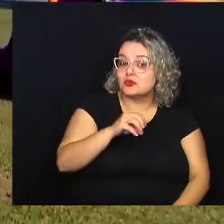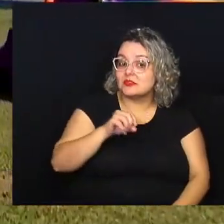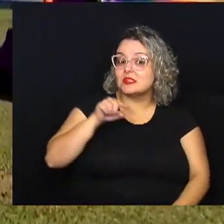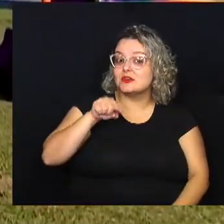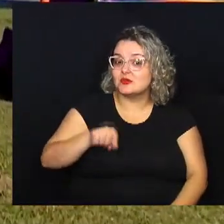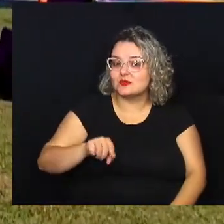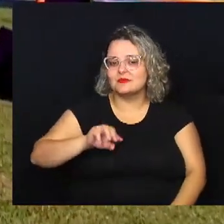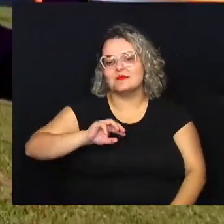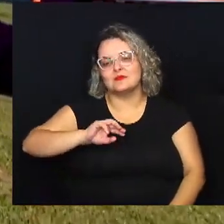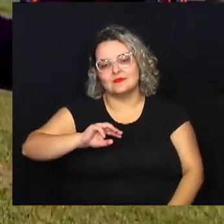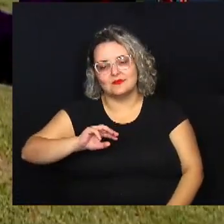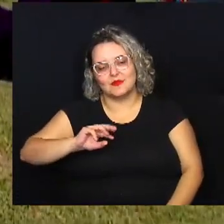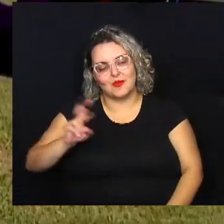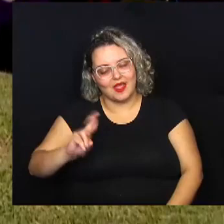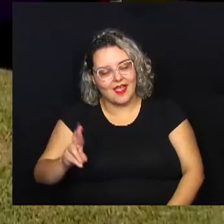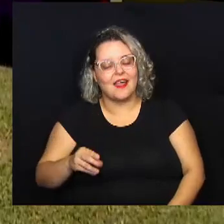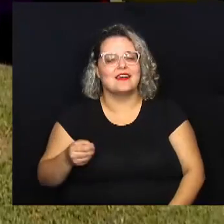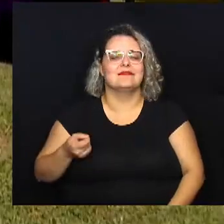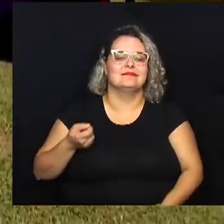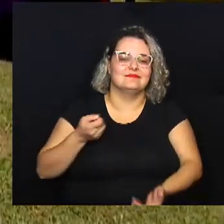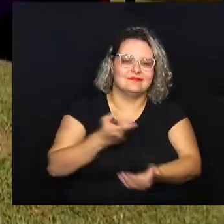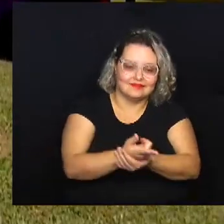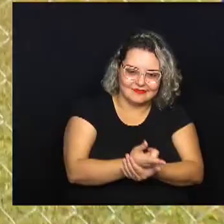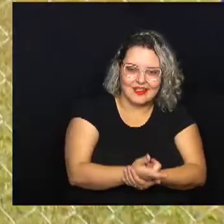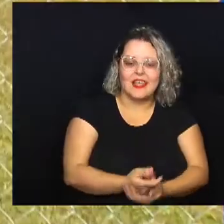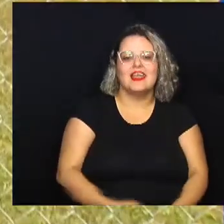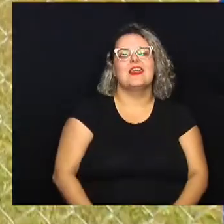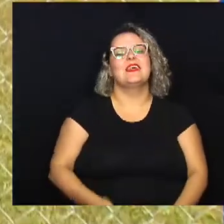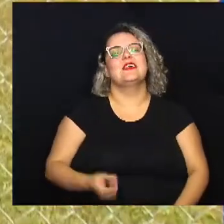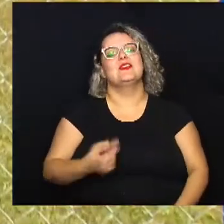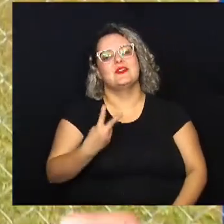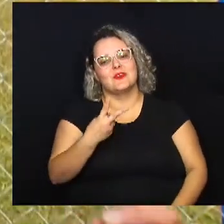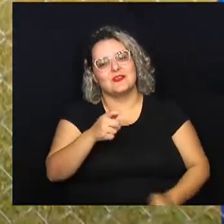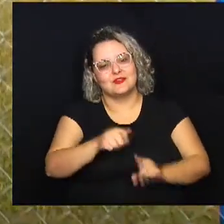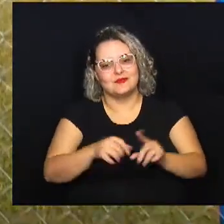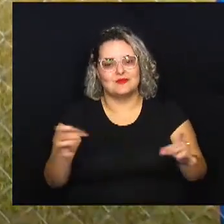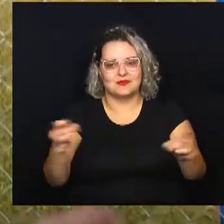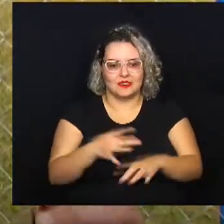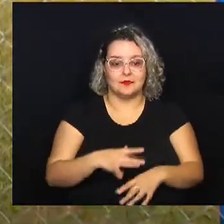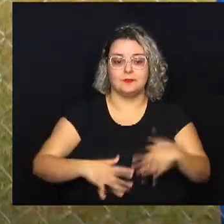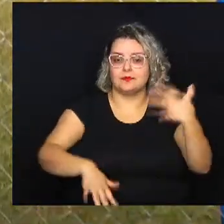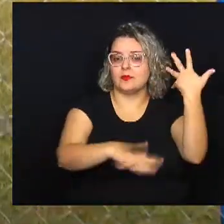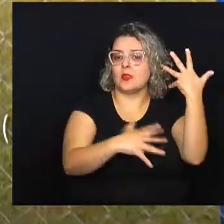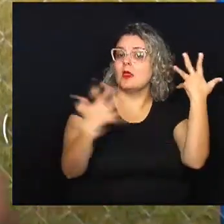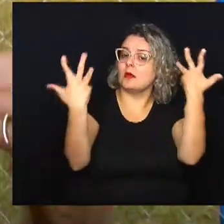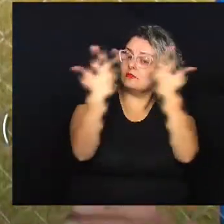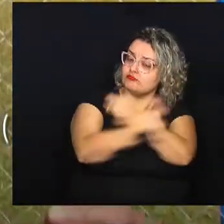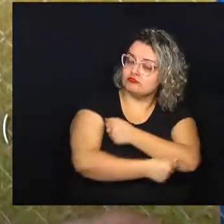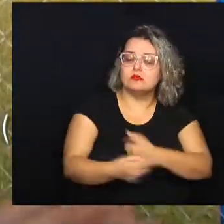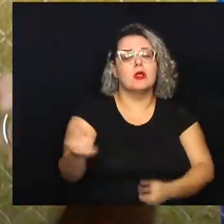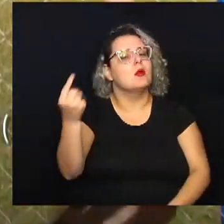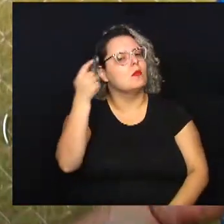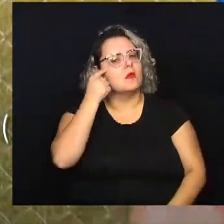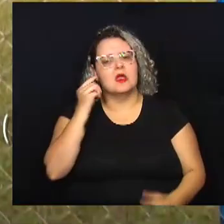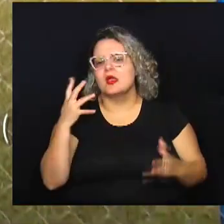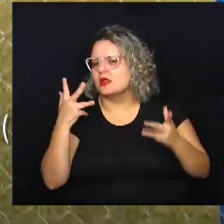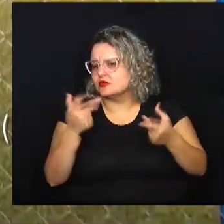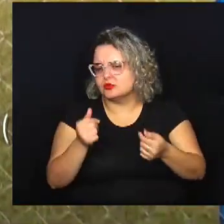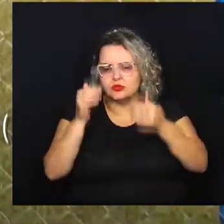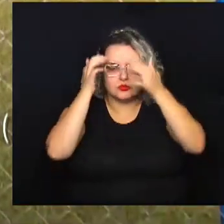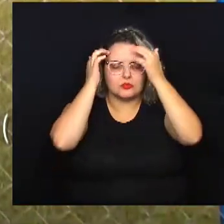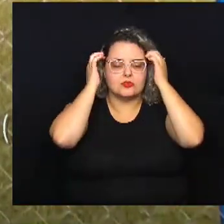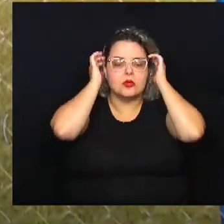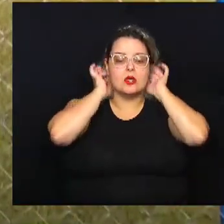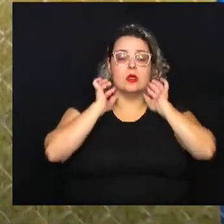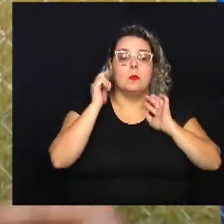investidos e 2 meses para a obra ser finalizada. Da praça, a gente tem que pensar em tudo. Aqui a gente pensou